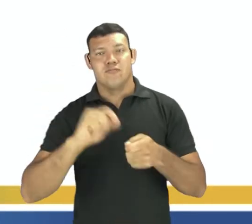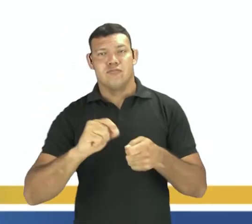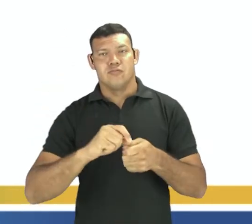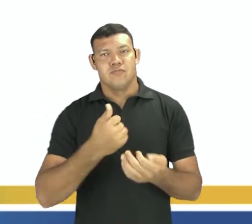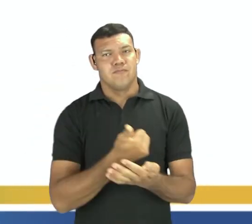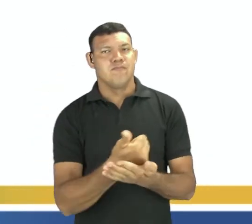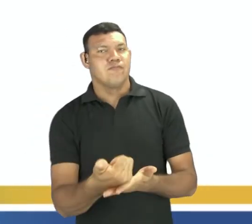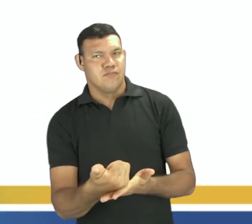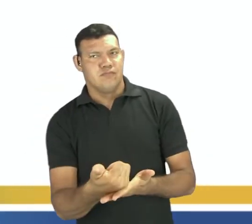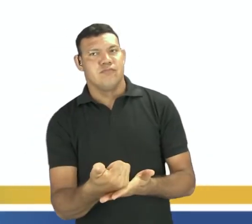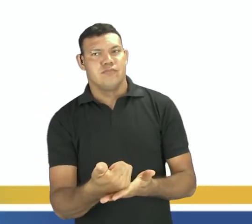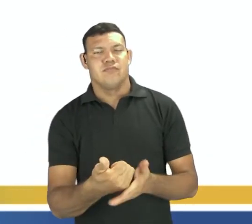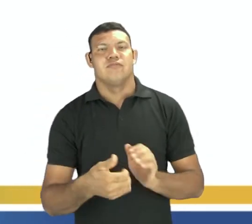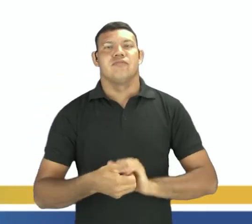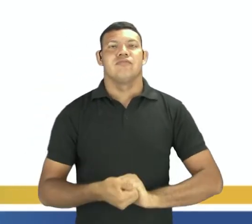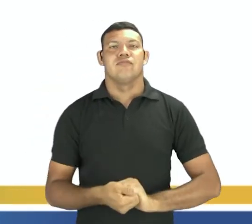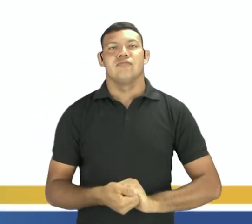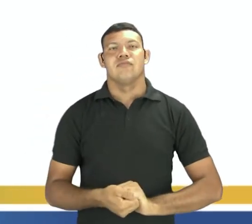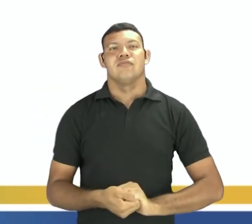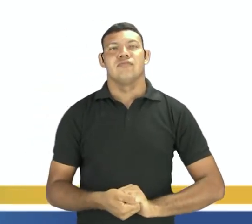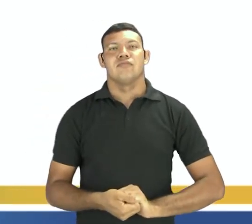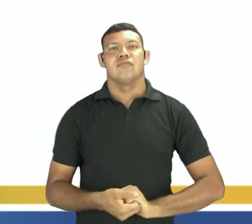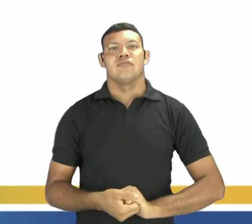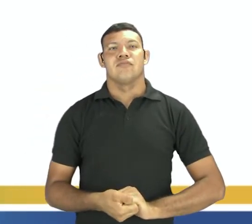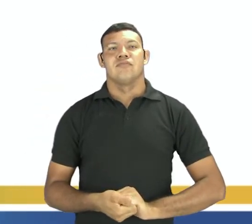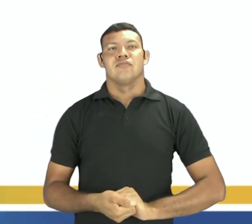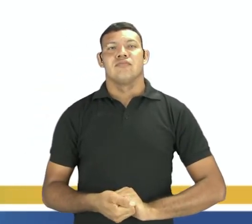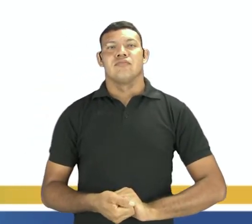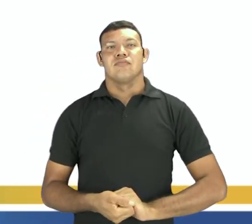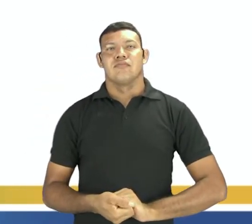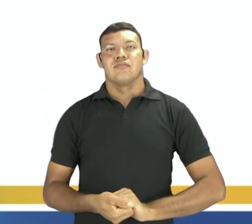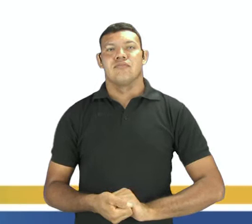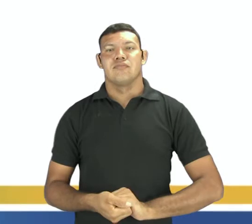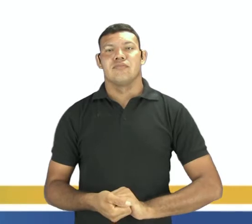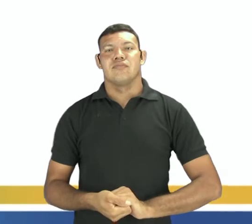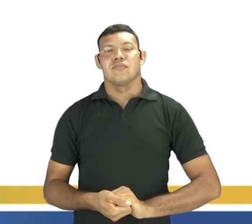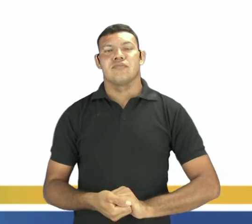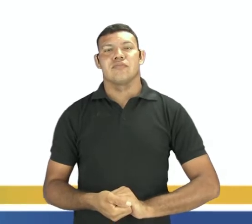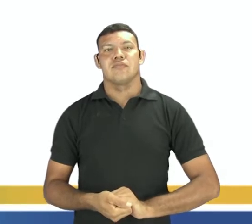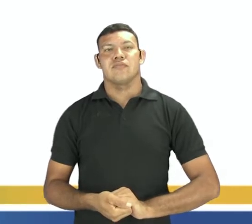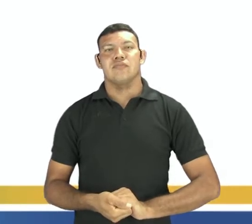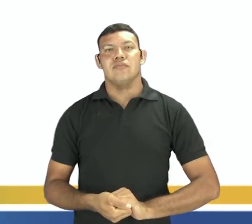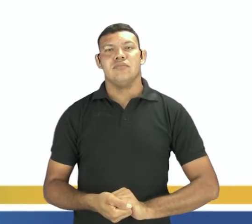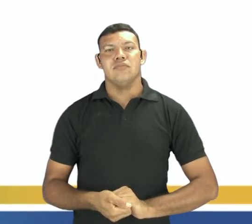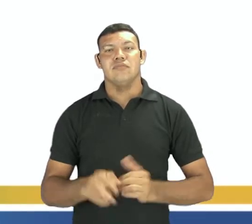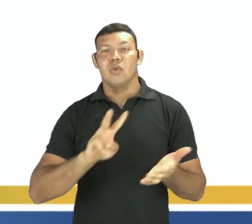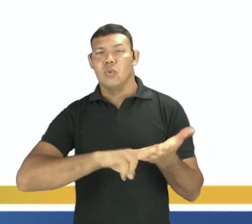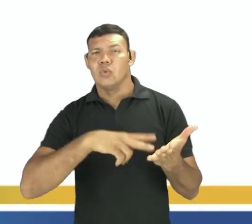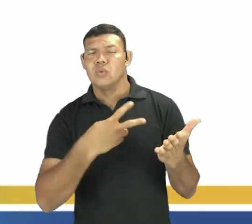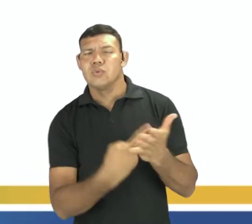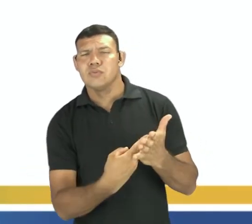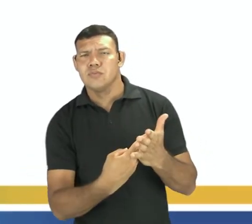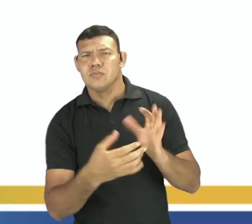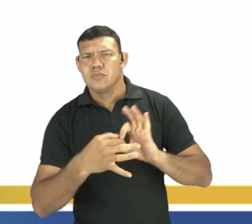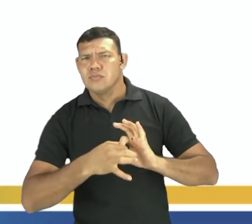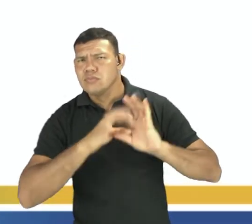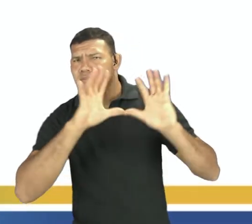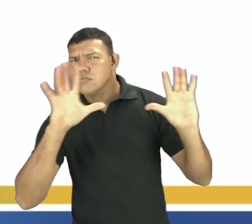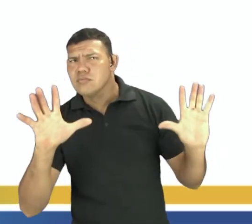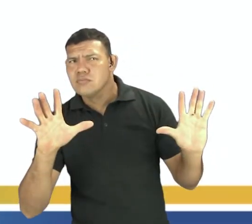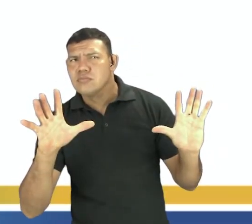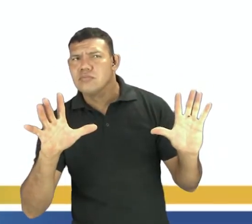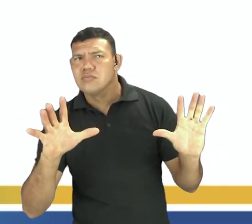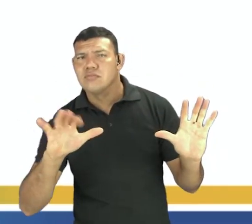here, James threw the cell phone away. Traduzindo de maneira livre,